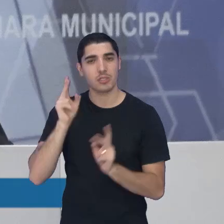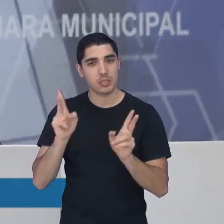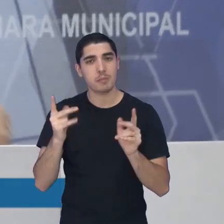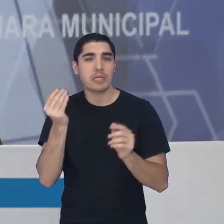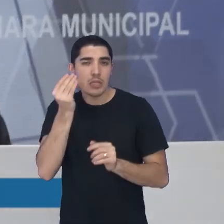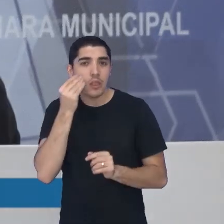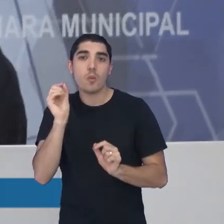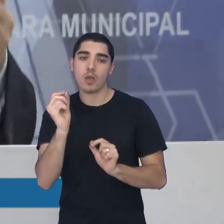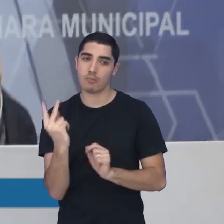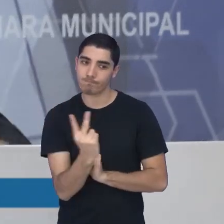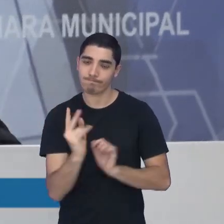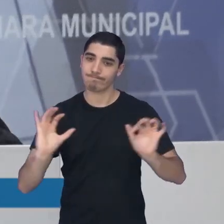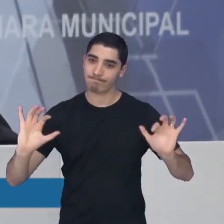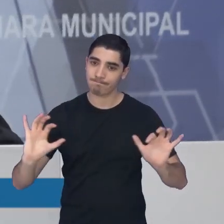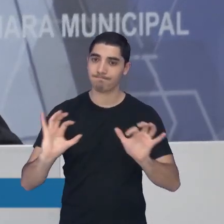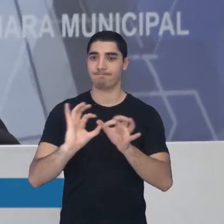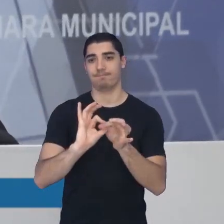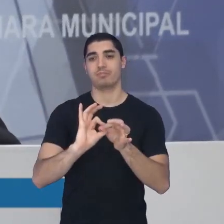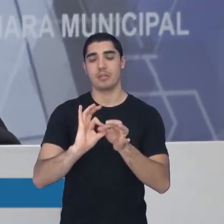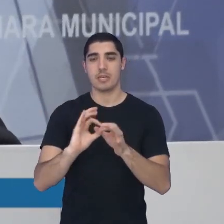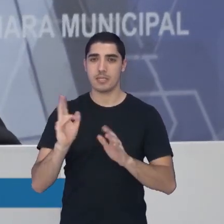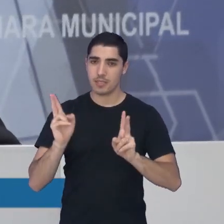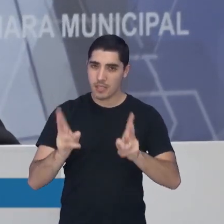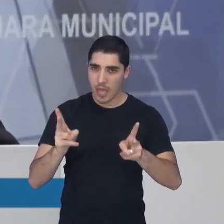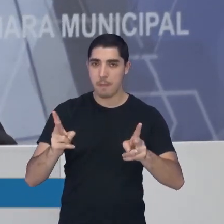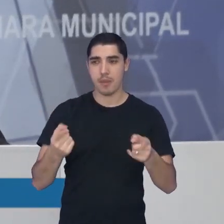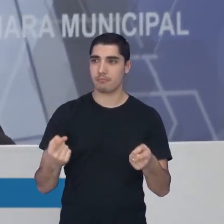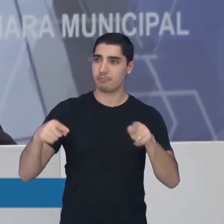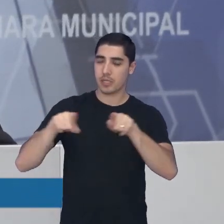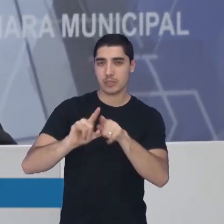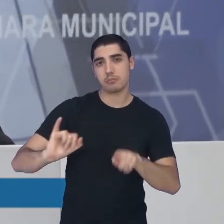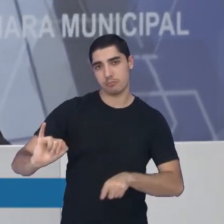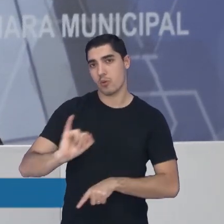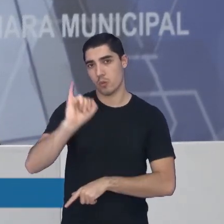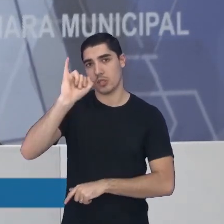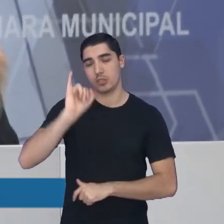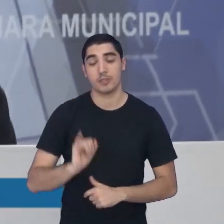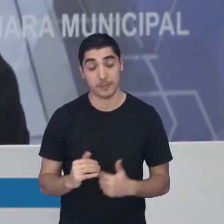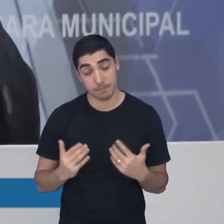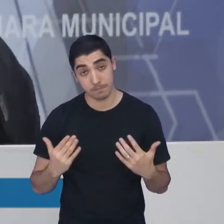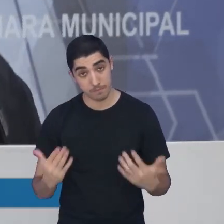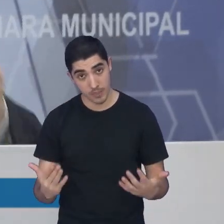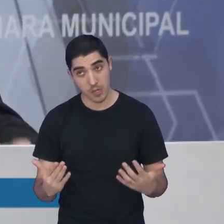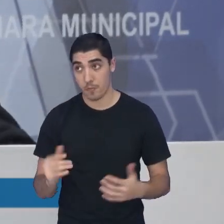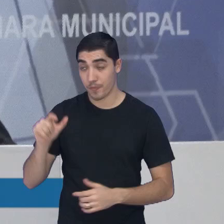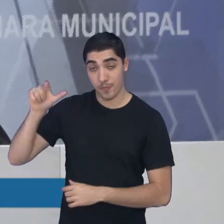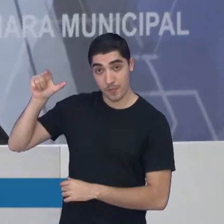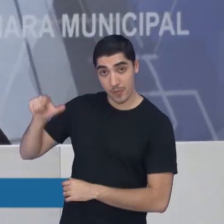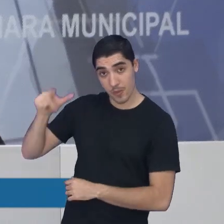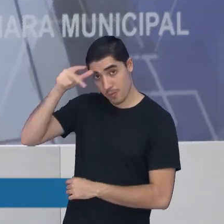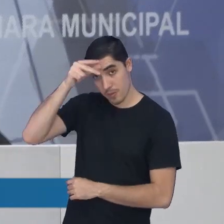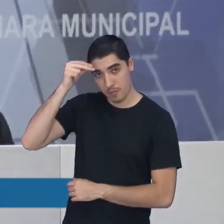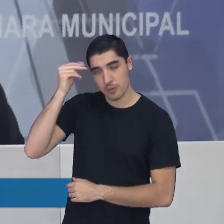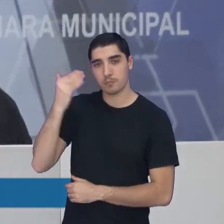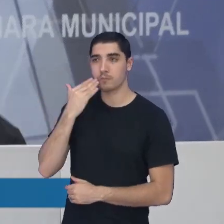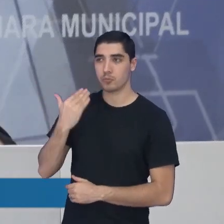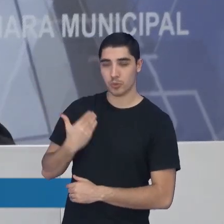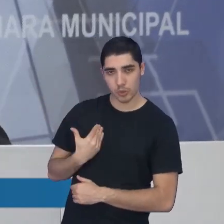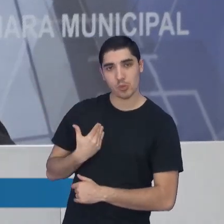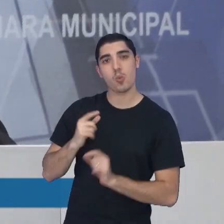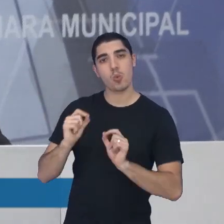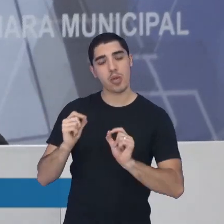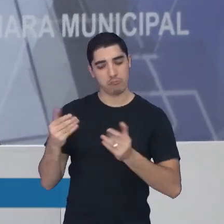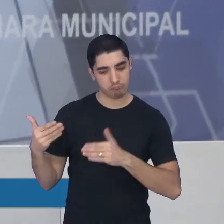tentar alinhavar e aprofundar essas parcerias, e o prefeito manda uma homenagem porque ele